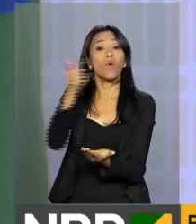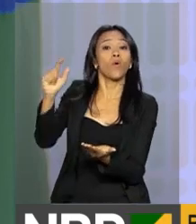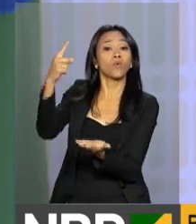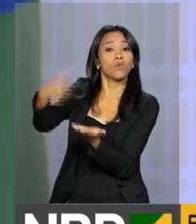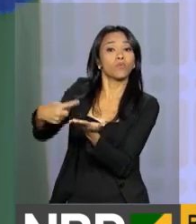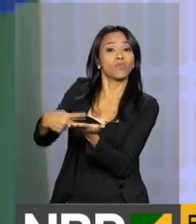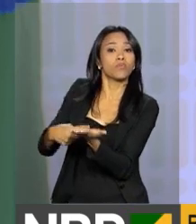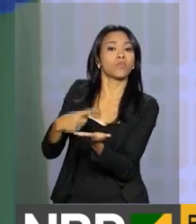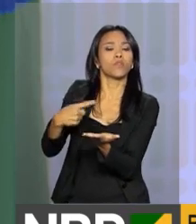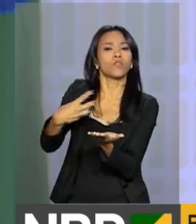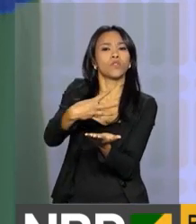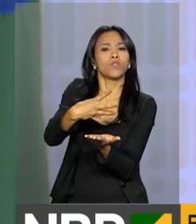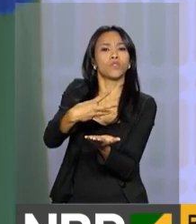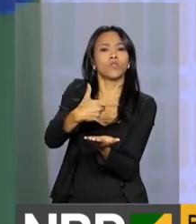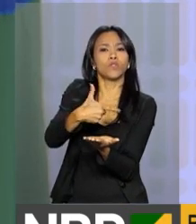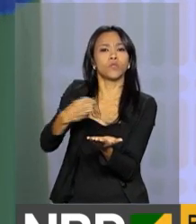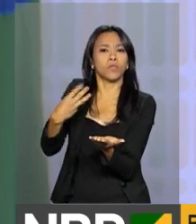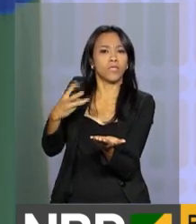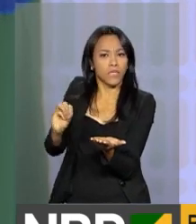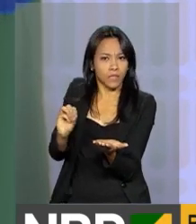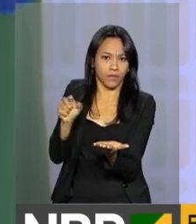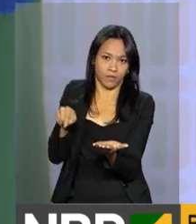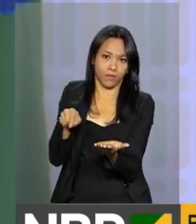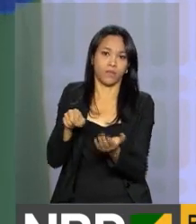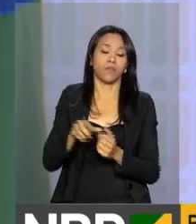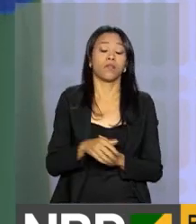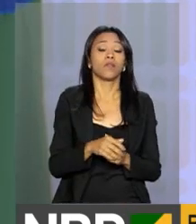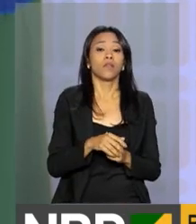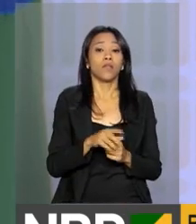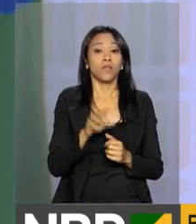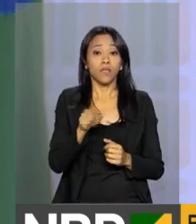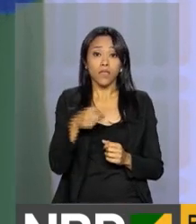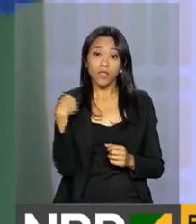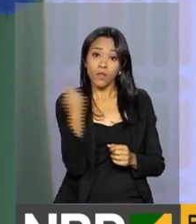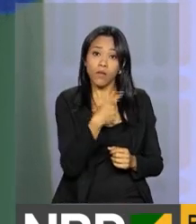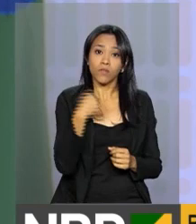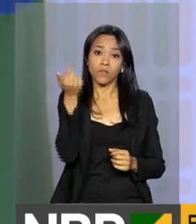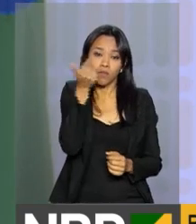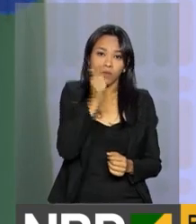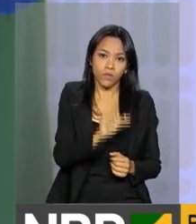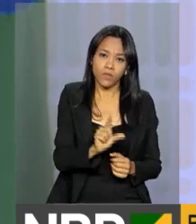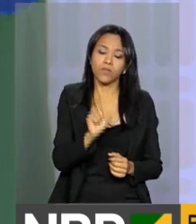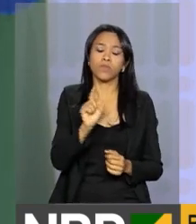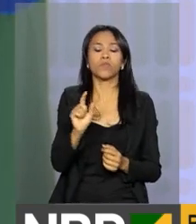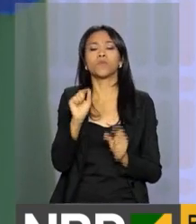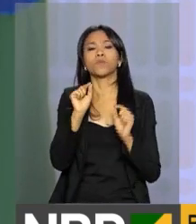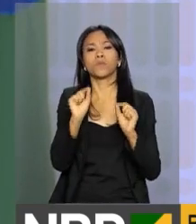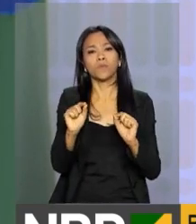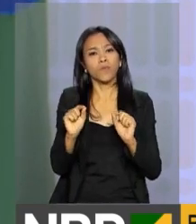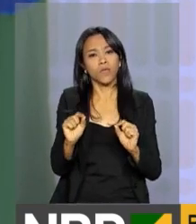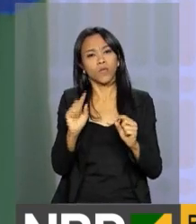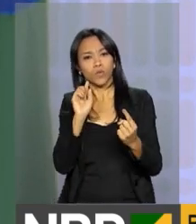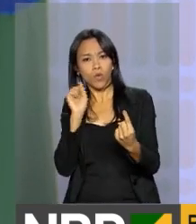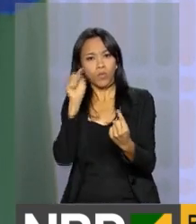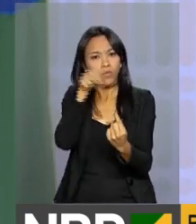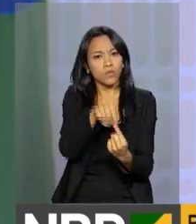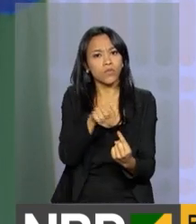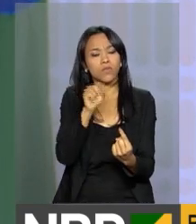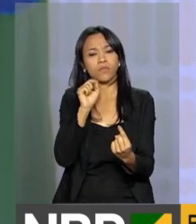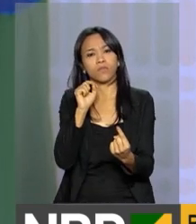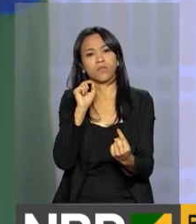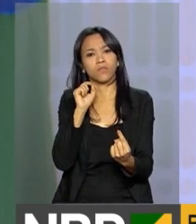um aporte crucial para que alcancemos os objetivos do